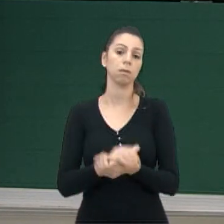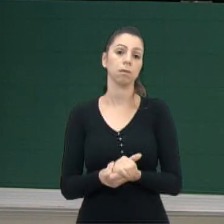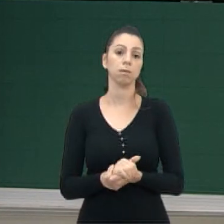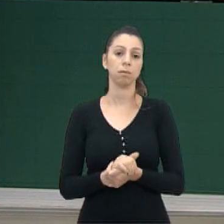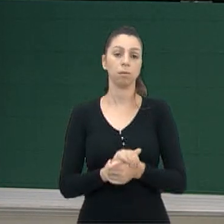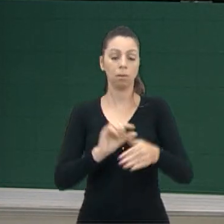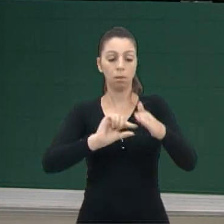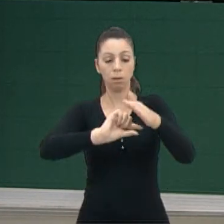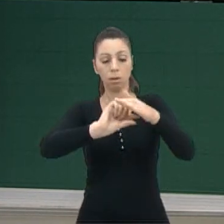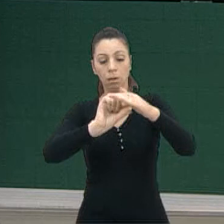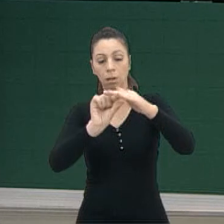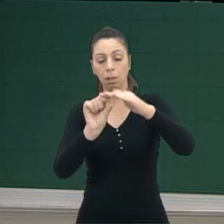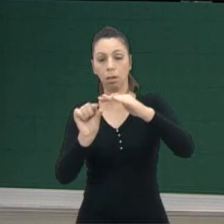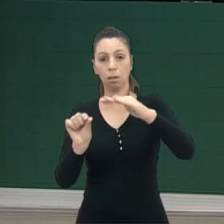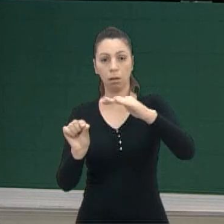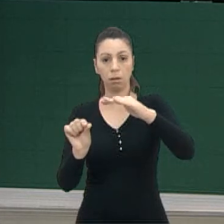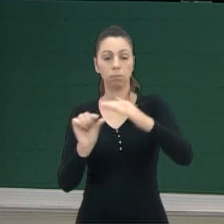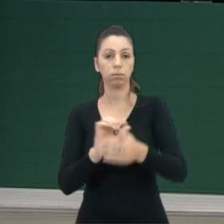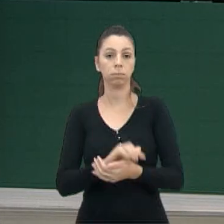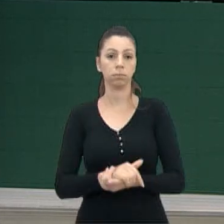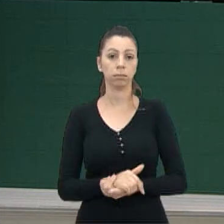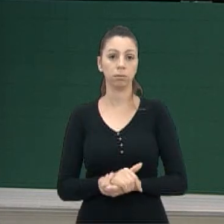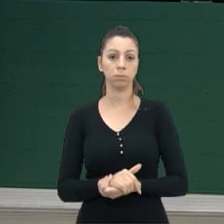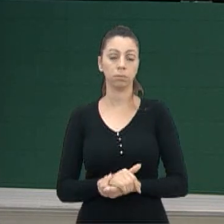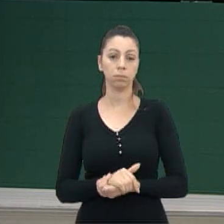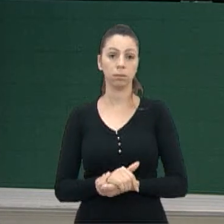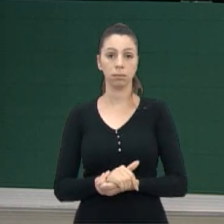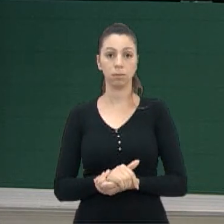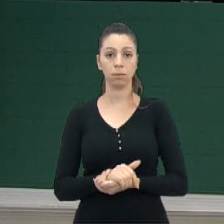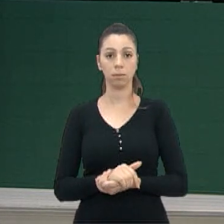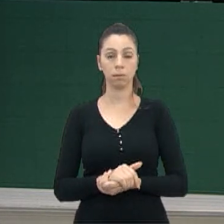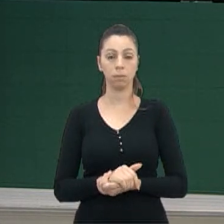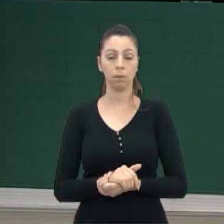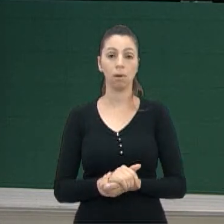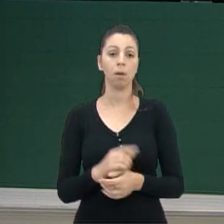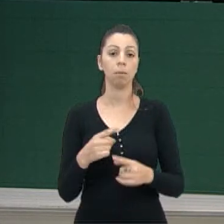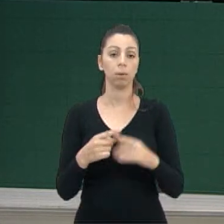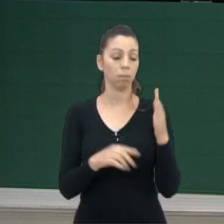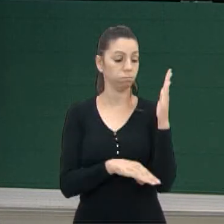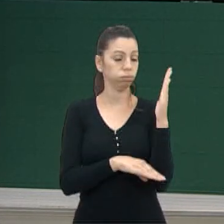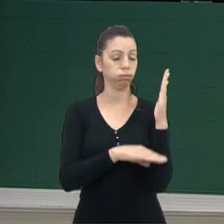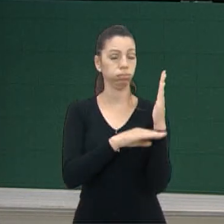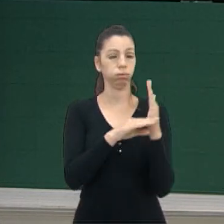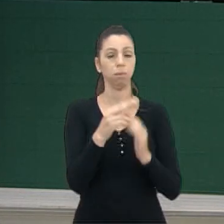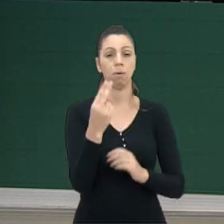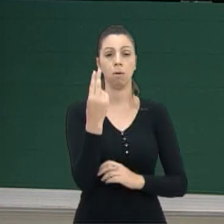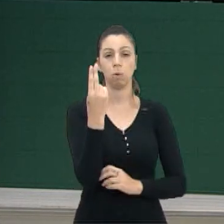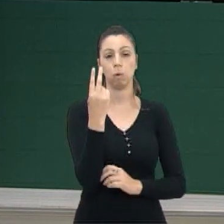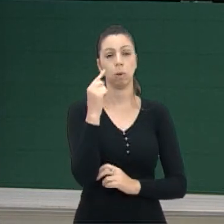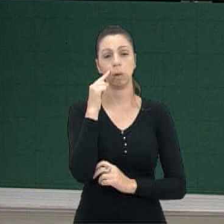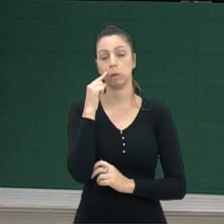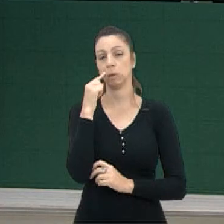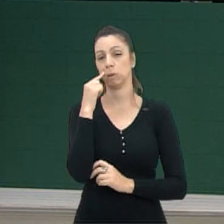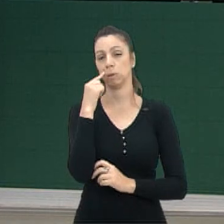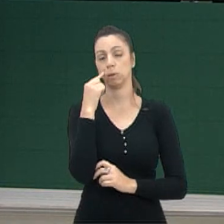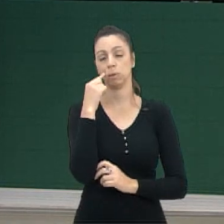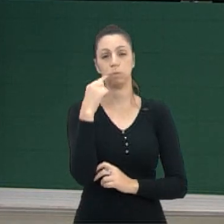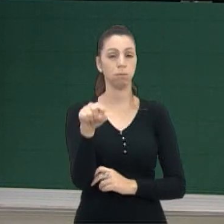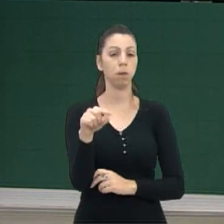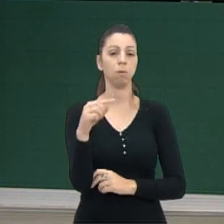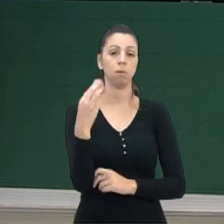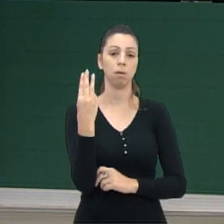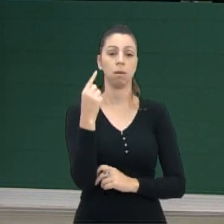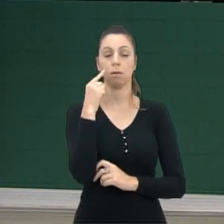líquida, tá? E devido a estas altas temperaturas, 2.000, 3.000 graus Celsius.